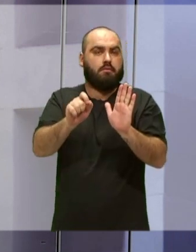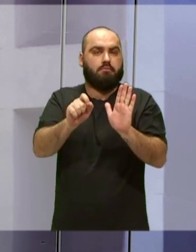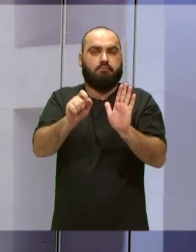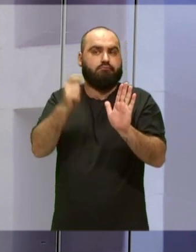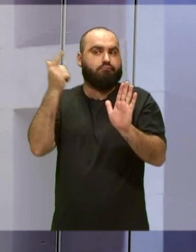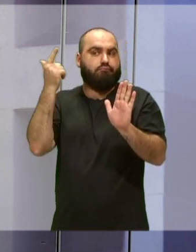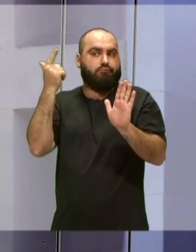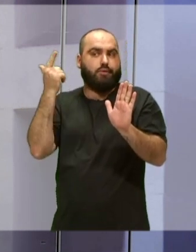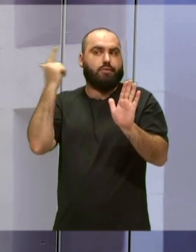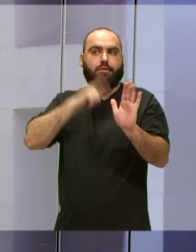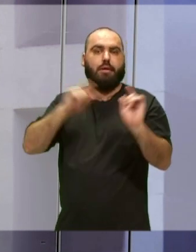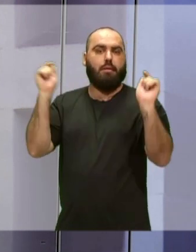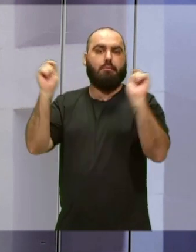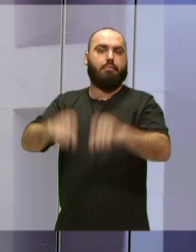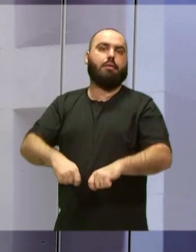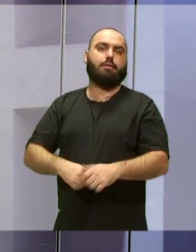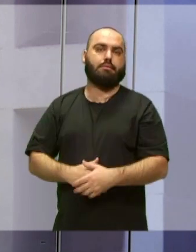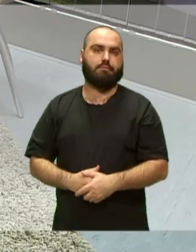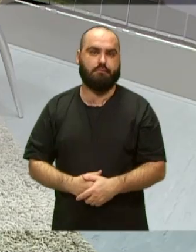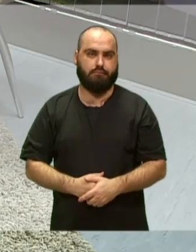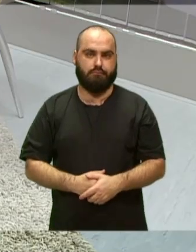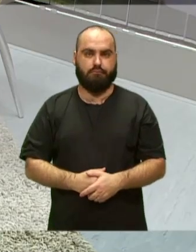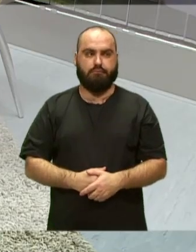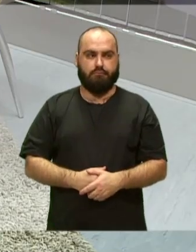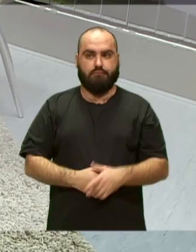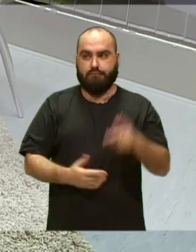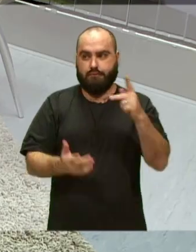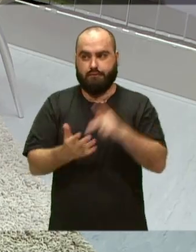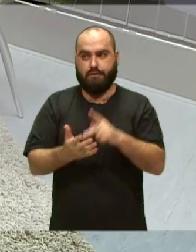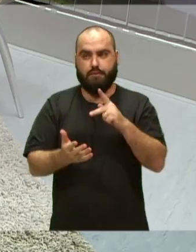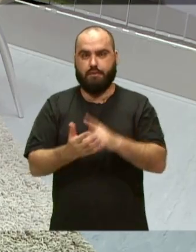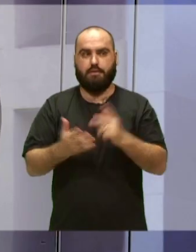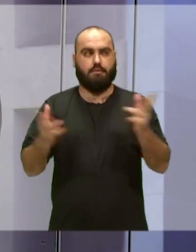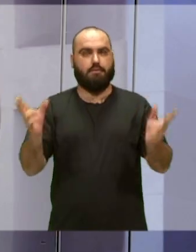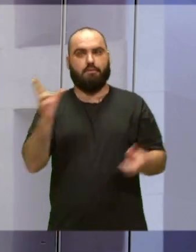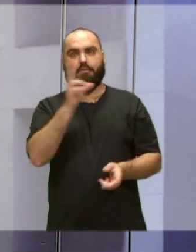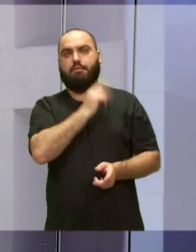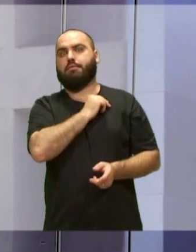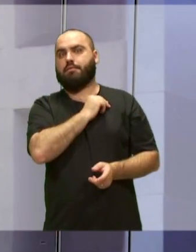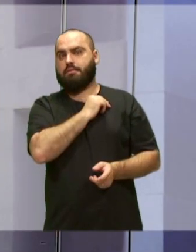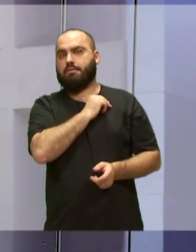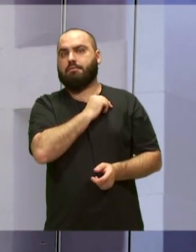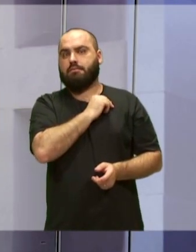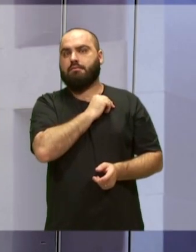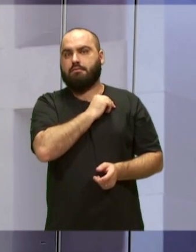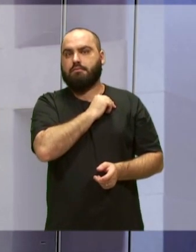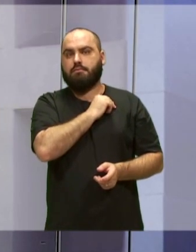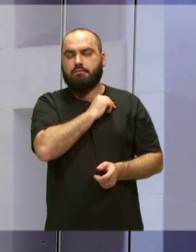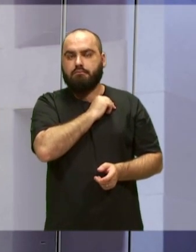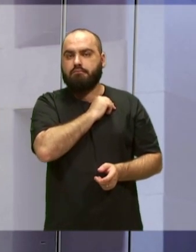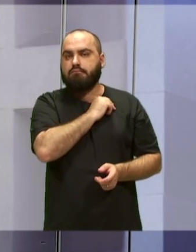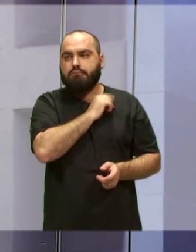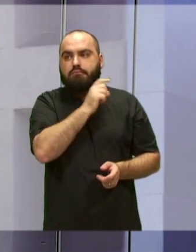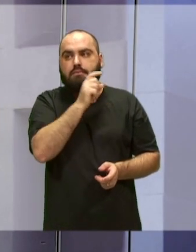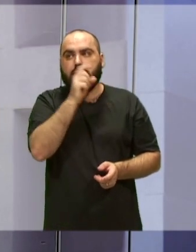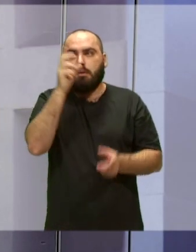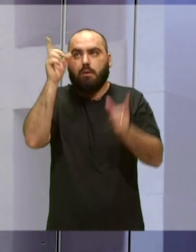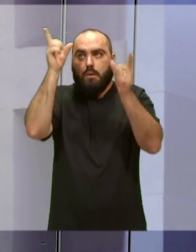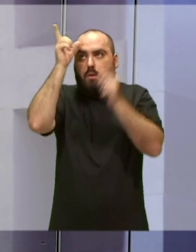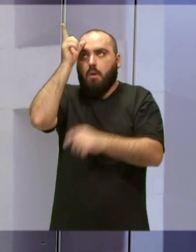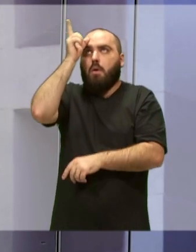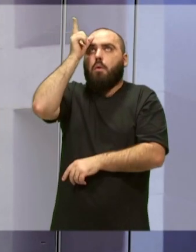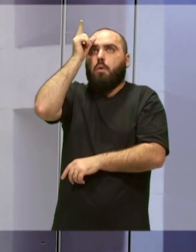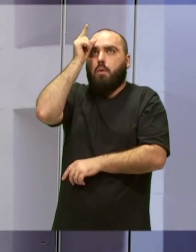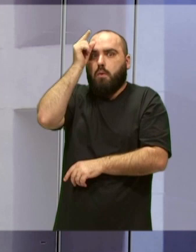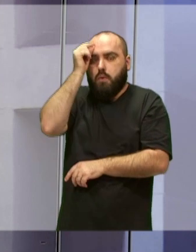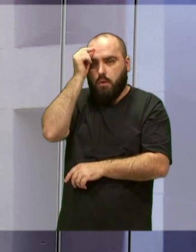no mercado Olha sinceramente Maurício Graças a Deus que não se coloca que não se Execute essa